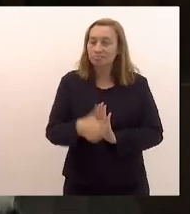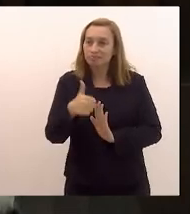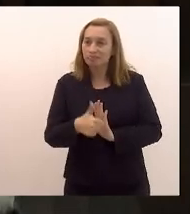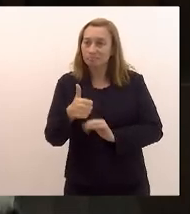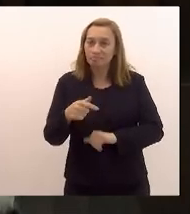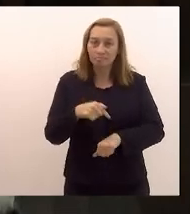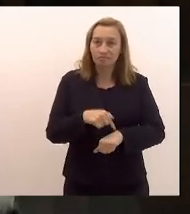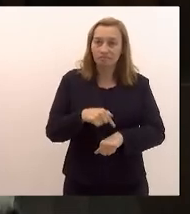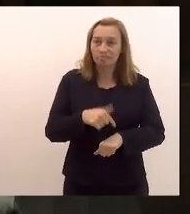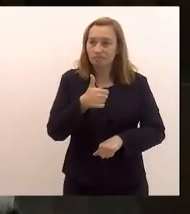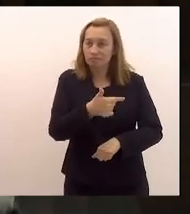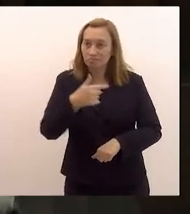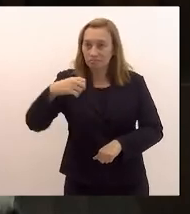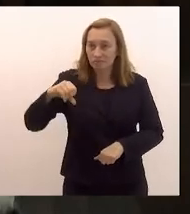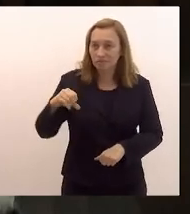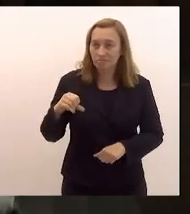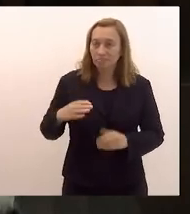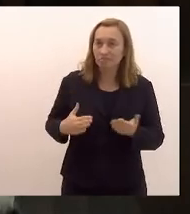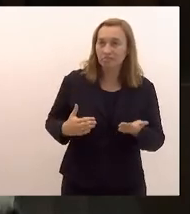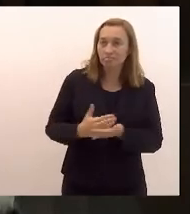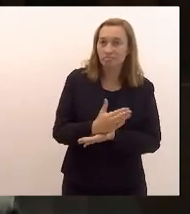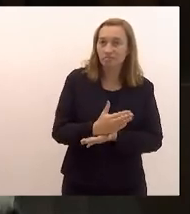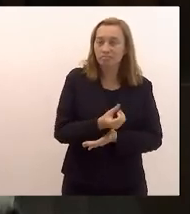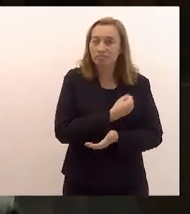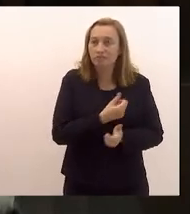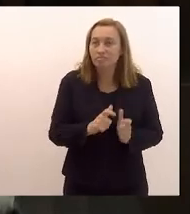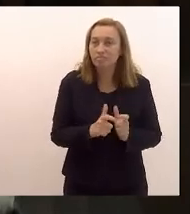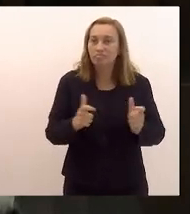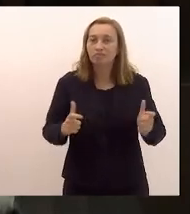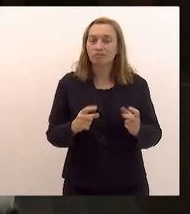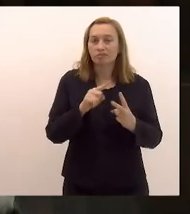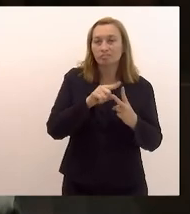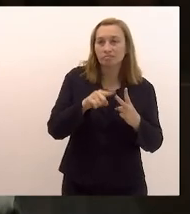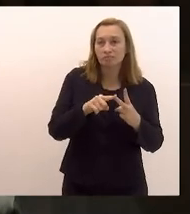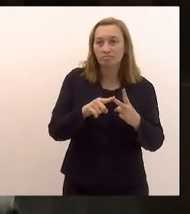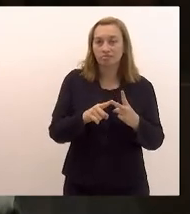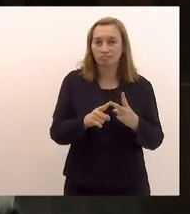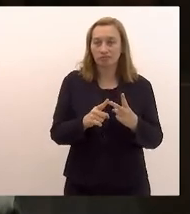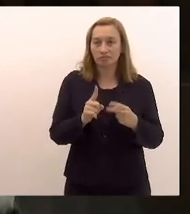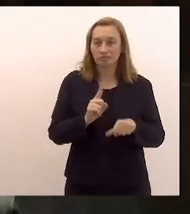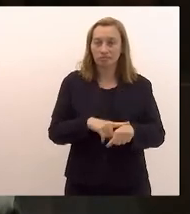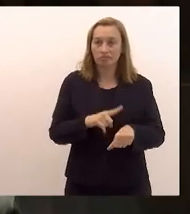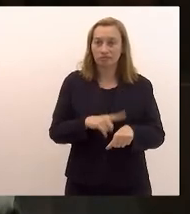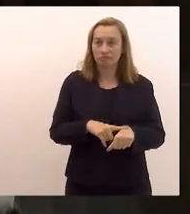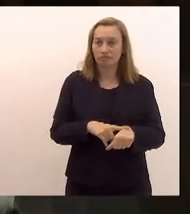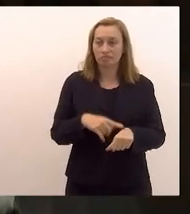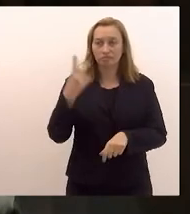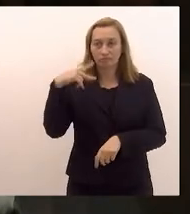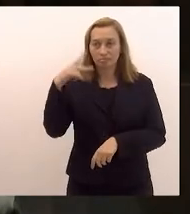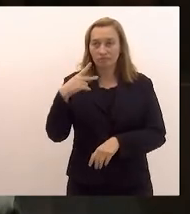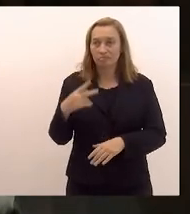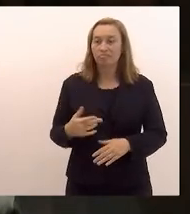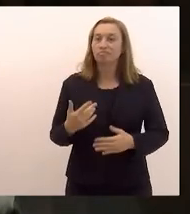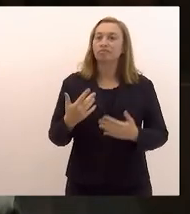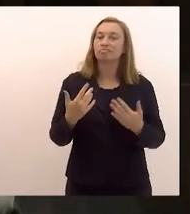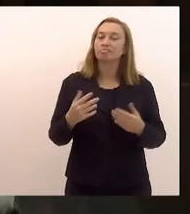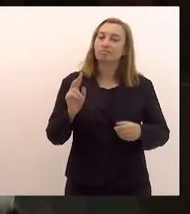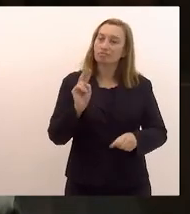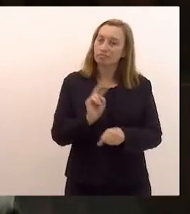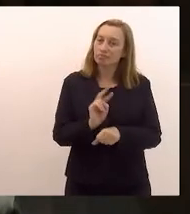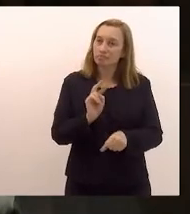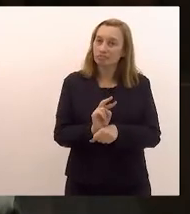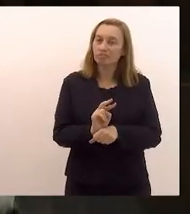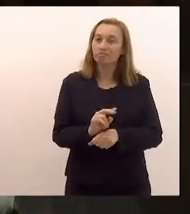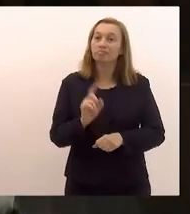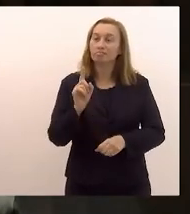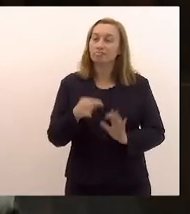semestre de 2019 aprovado à unanimidade em dois turnos das pagamento ela bem dava instituição e protegia